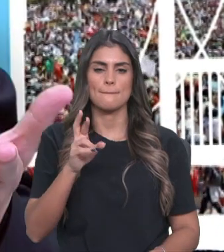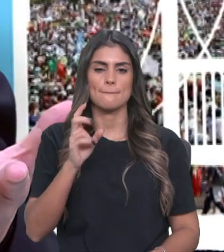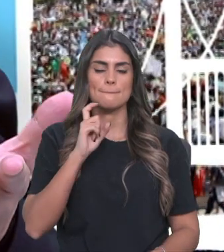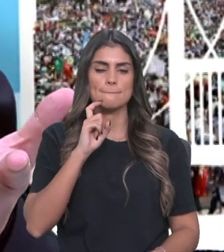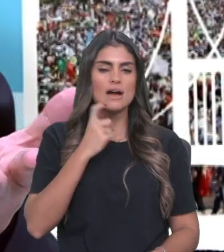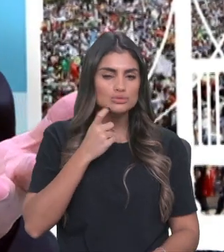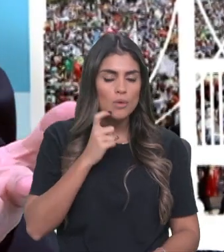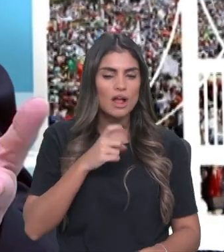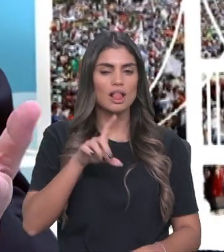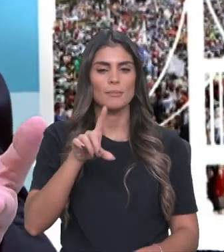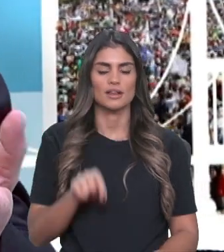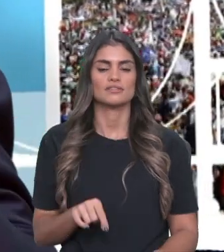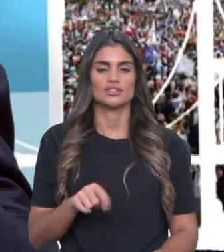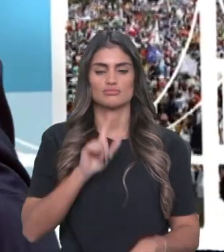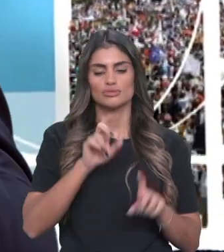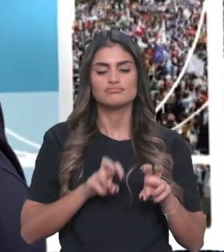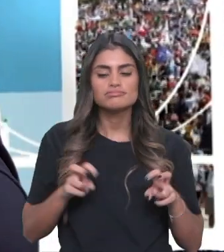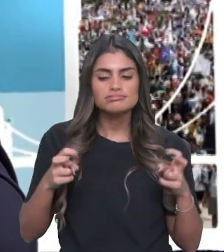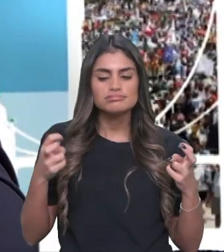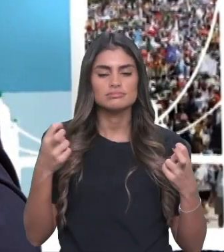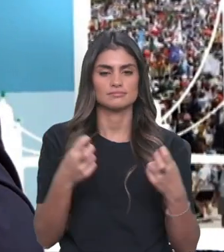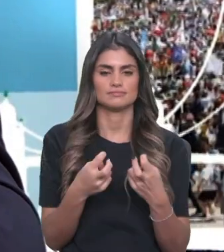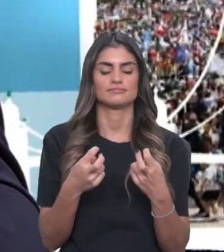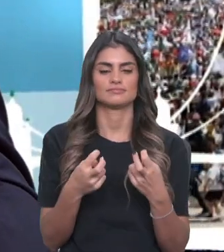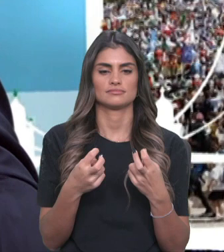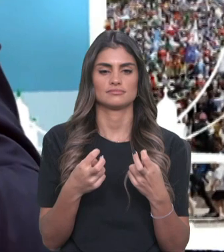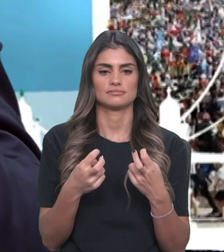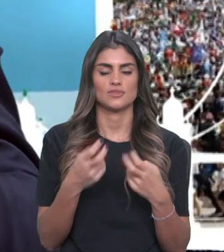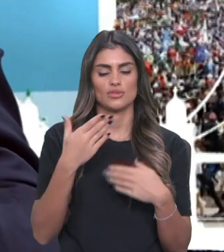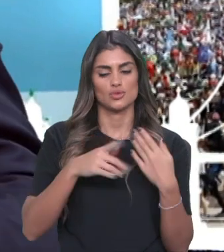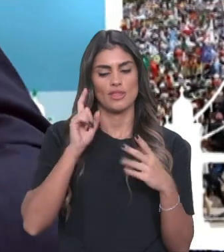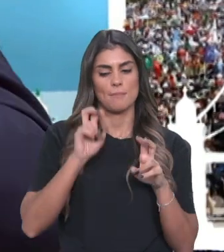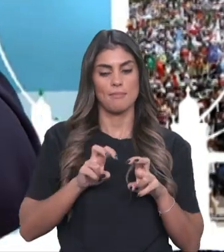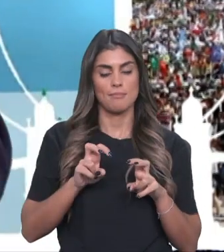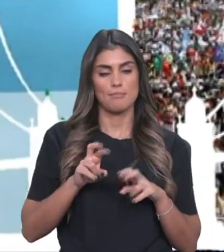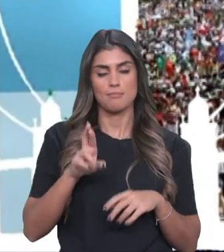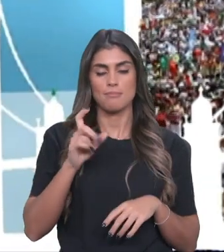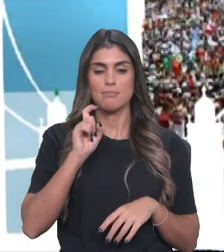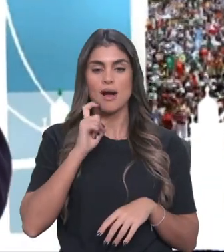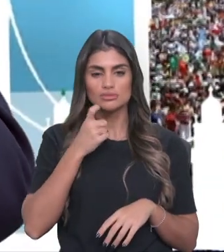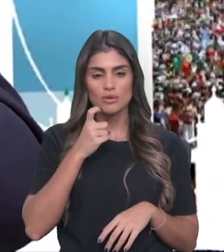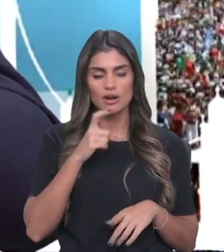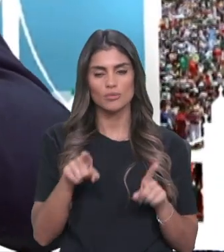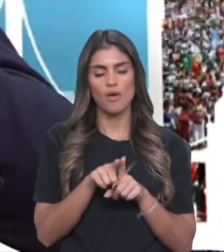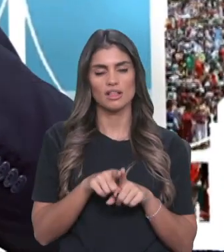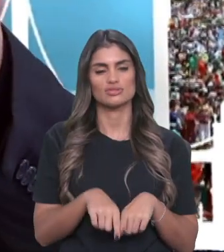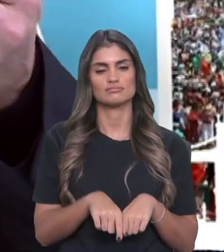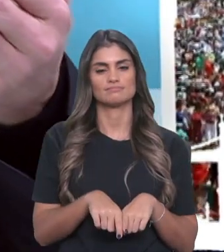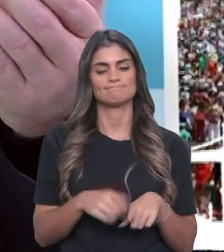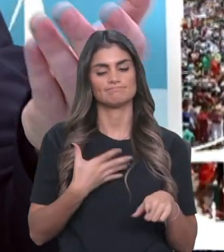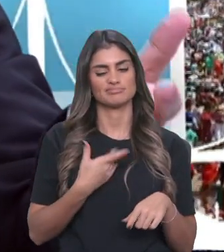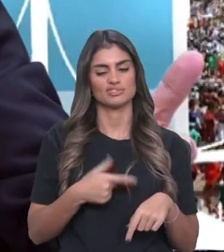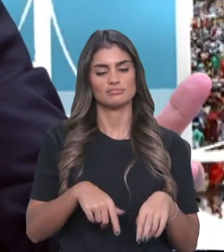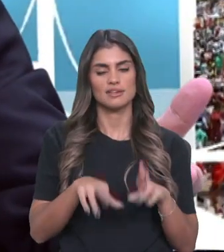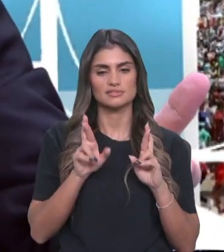Congresso Eucarístico são os discípulos de Emaús, que acontece no dia de Páscoa, da desilusão à esperança, mas também